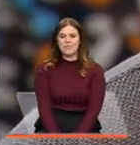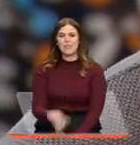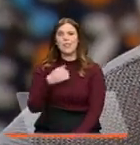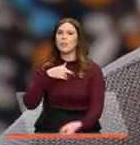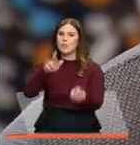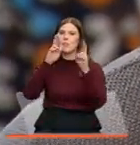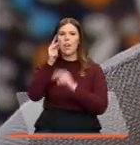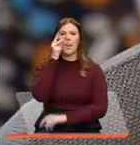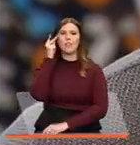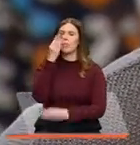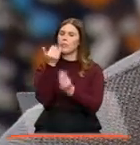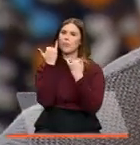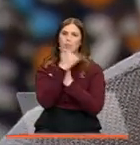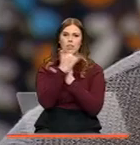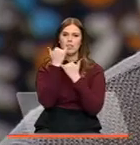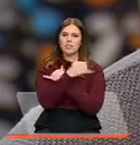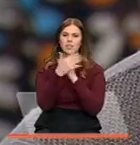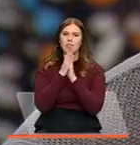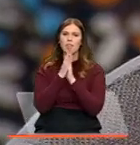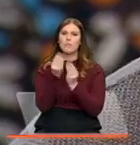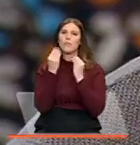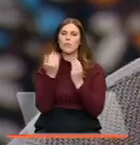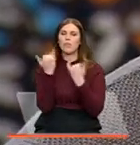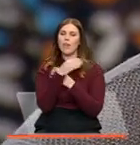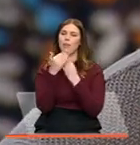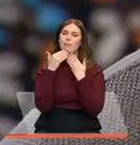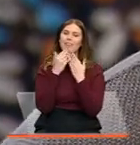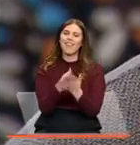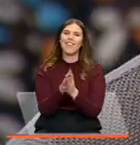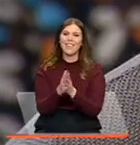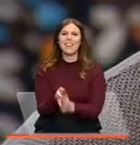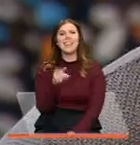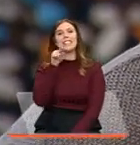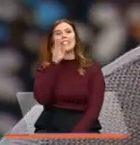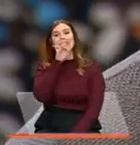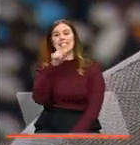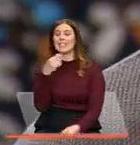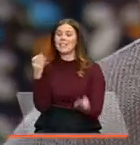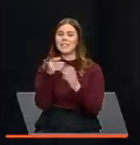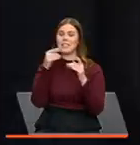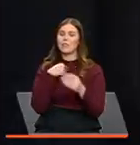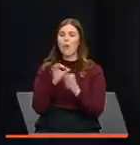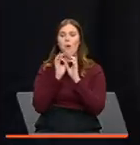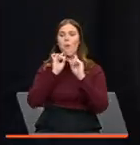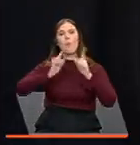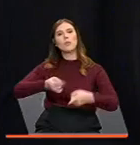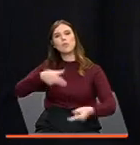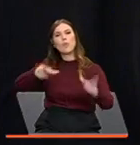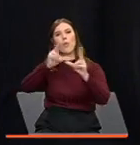Eu desejo uma vida muito feliz. Muito ok, feliz. Obrigado. Que isto seja realmente um recomeço.